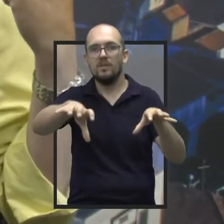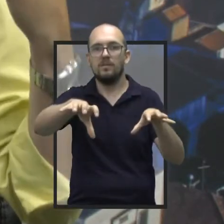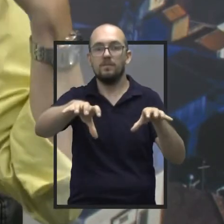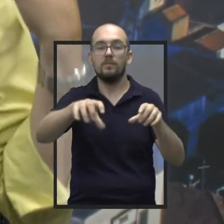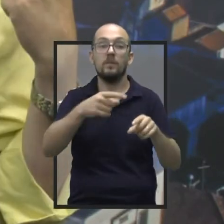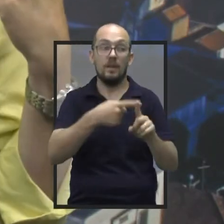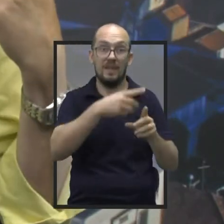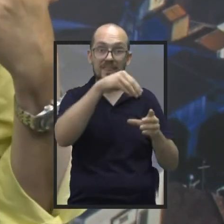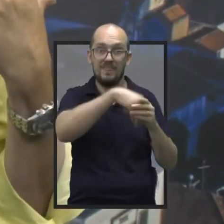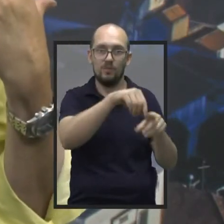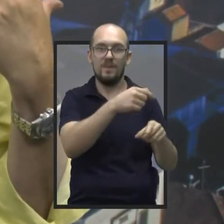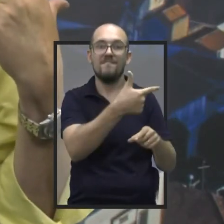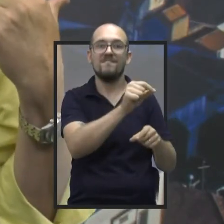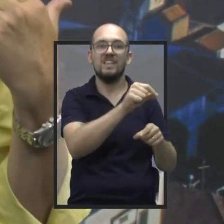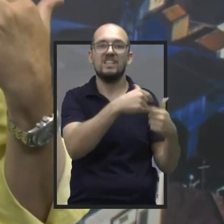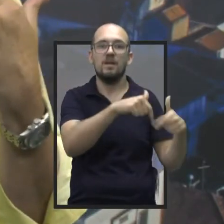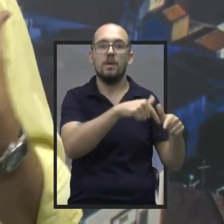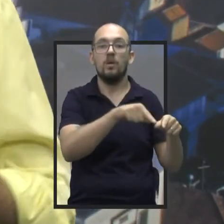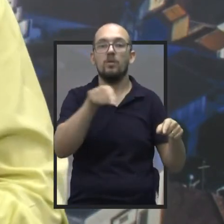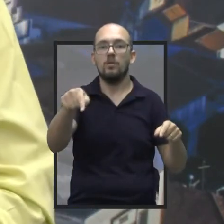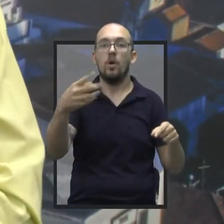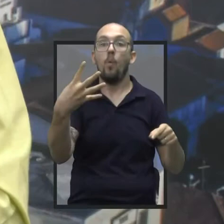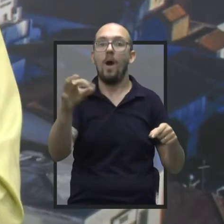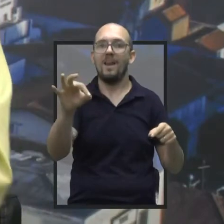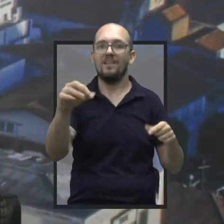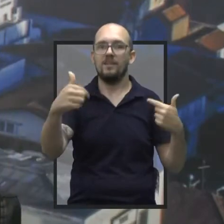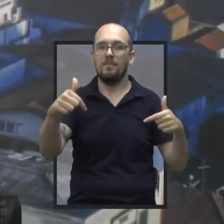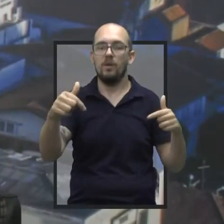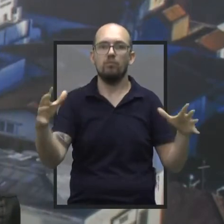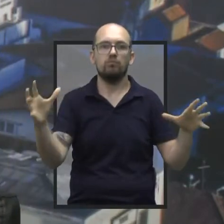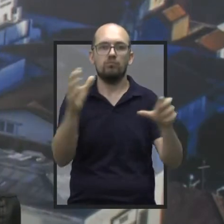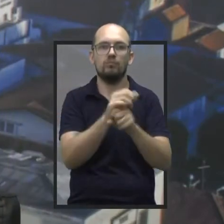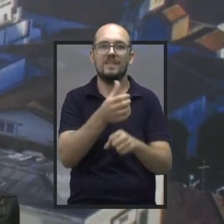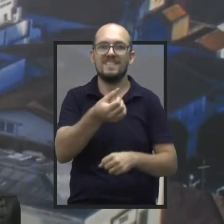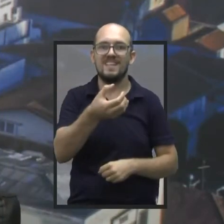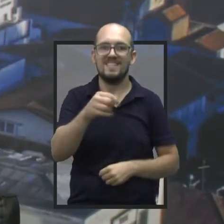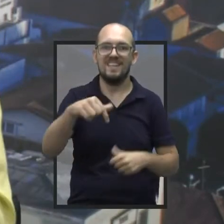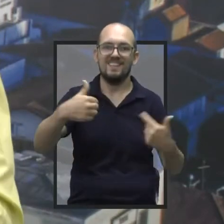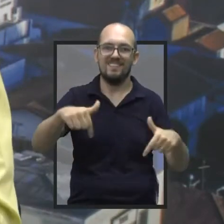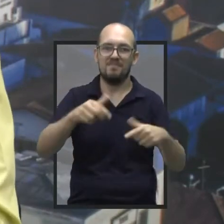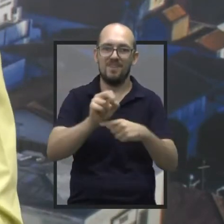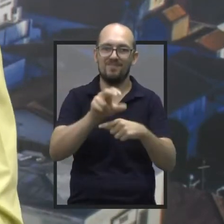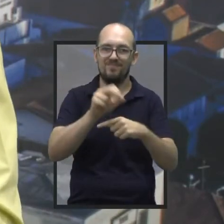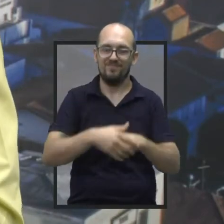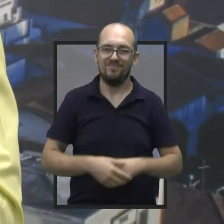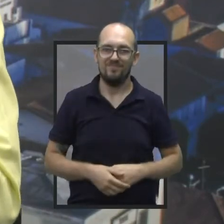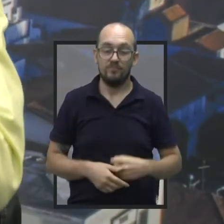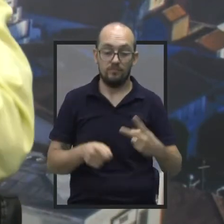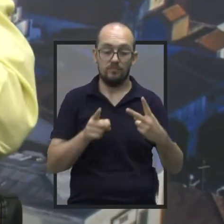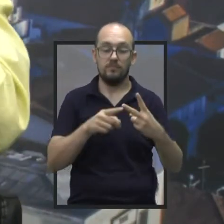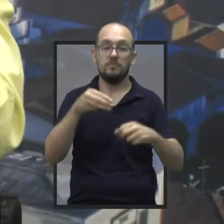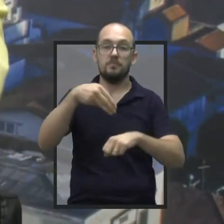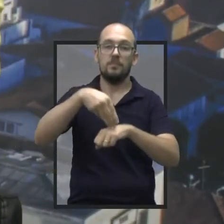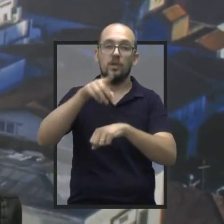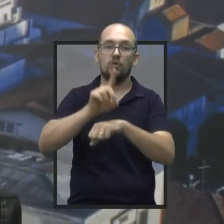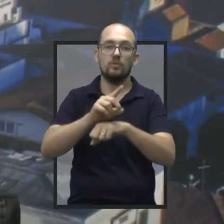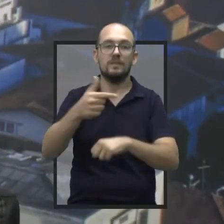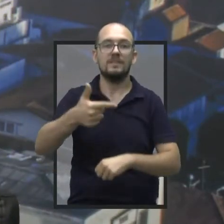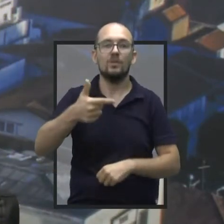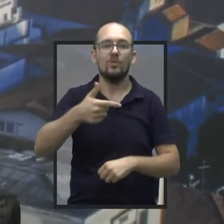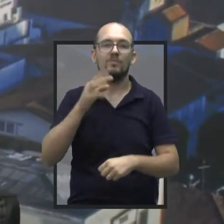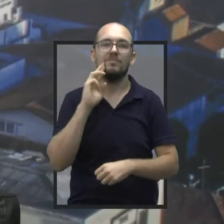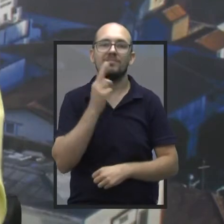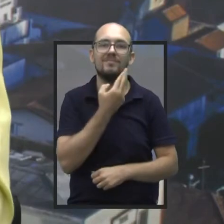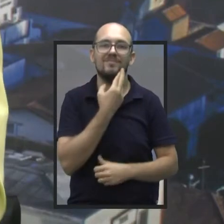empregos diretos embaixo, vai dar 40 em cima, são 60 empregos. Nós conseguimos o segundo restaurante do McDonald's. Quer dizer, isso alcança, como nós aqui